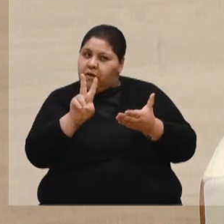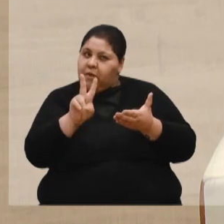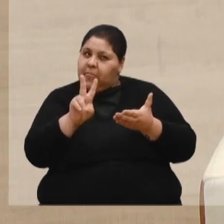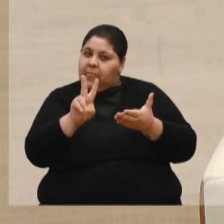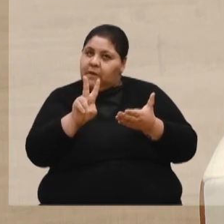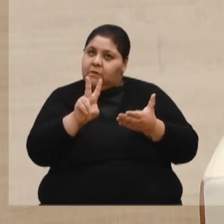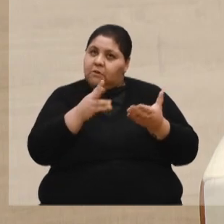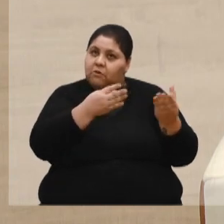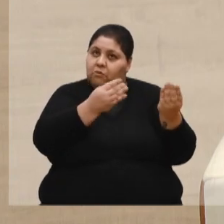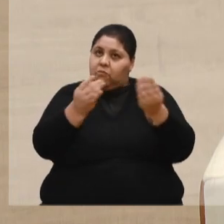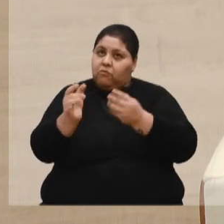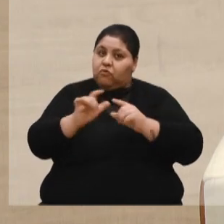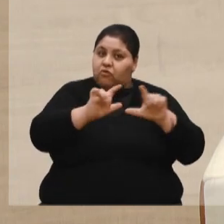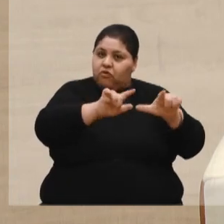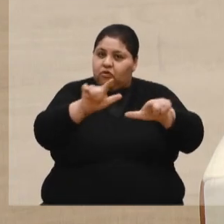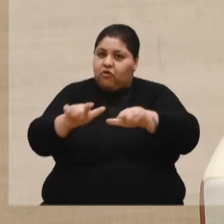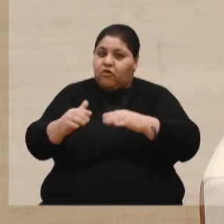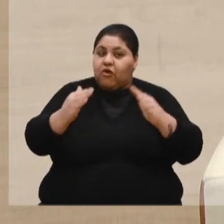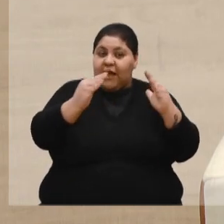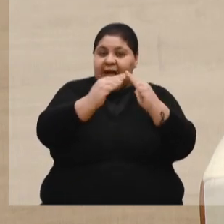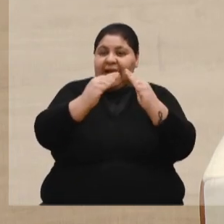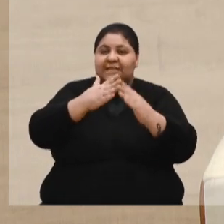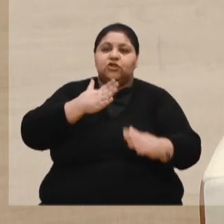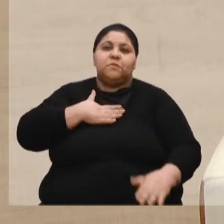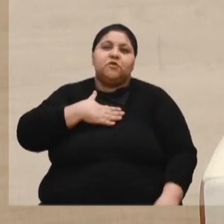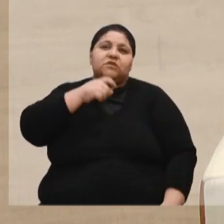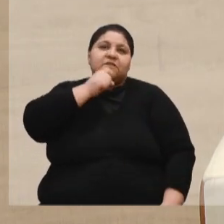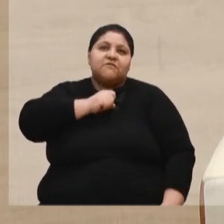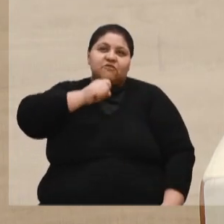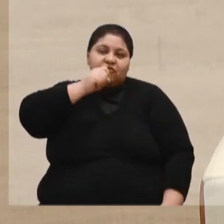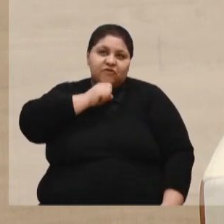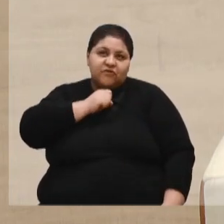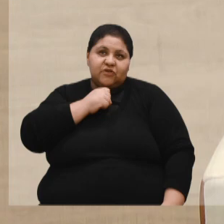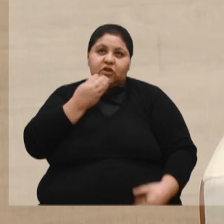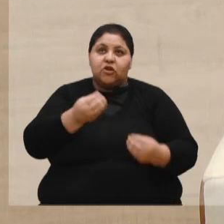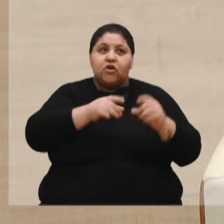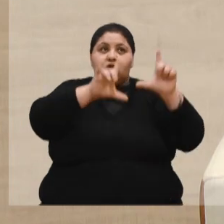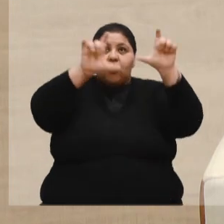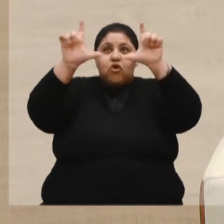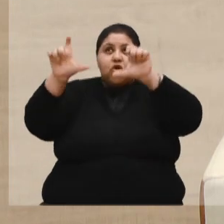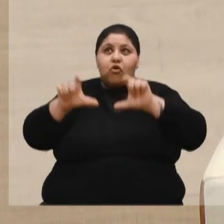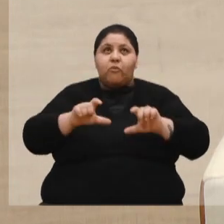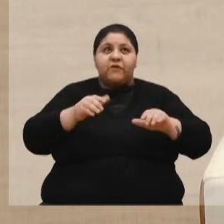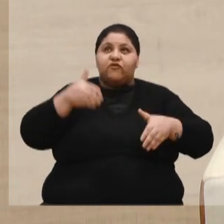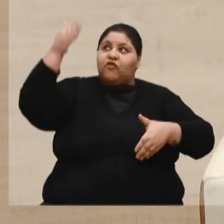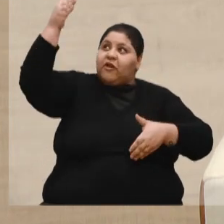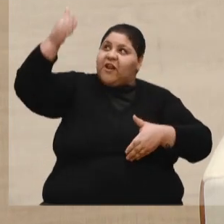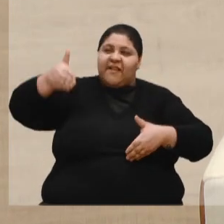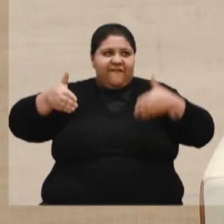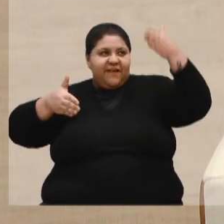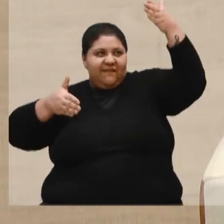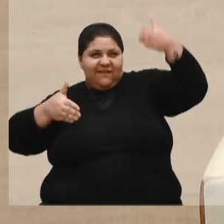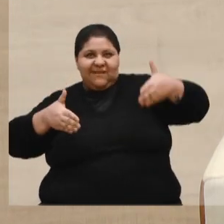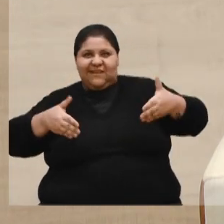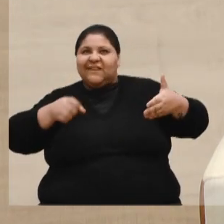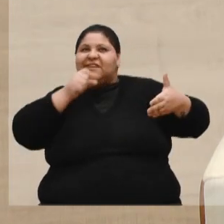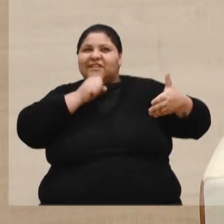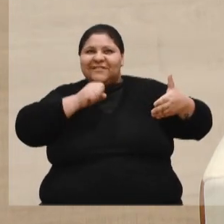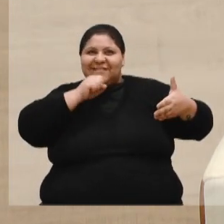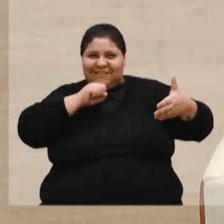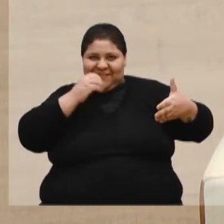que muito desse cenário, né, a casa de meus avós, com as fotografias na parede,